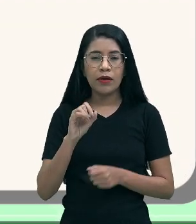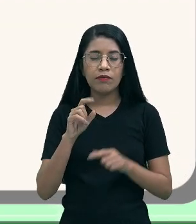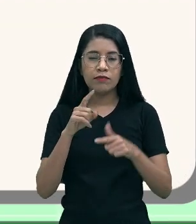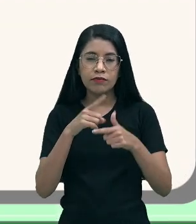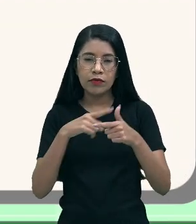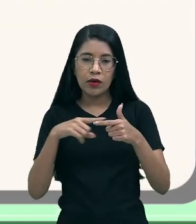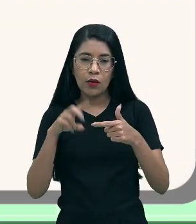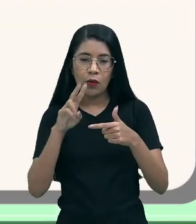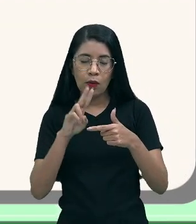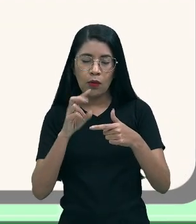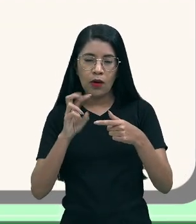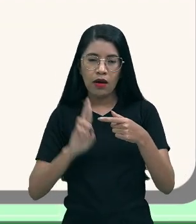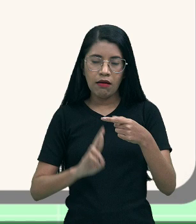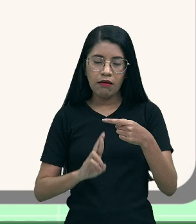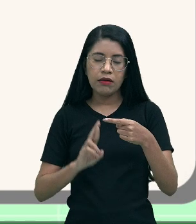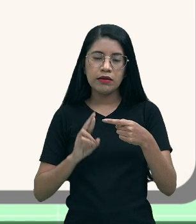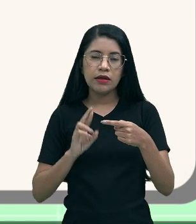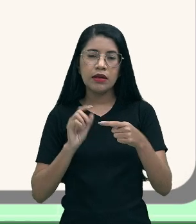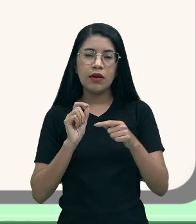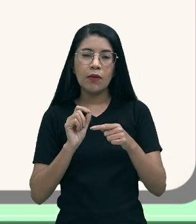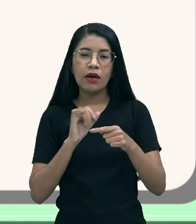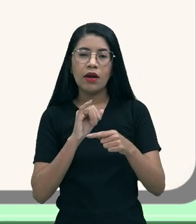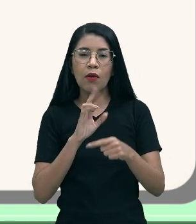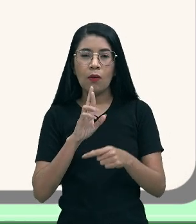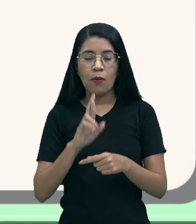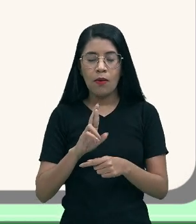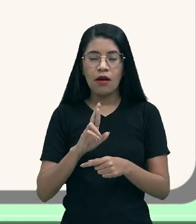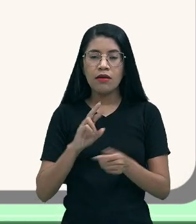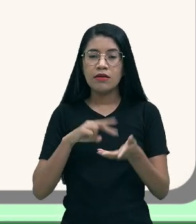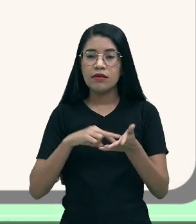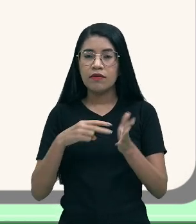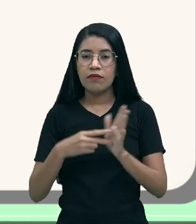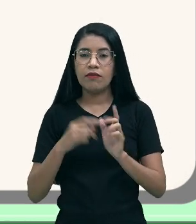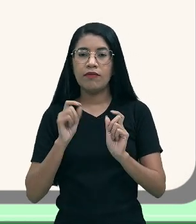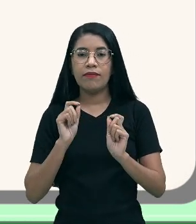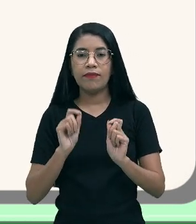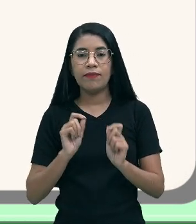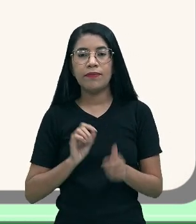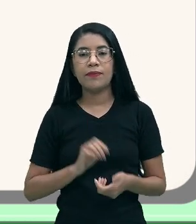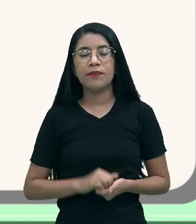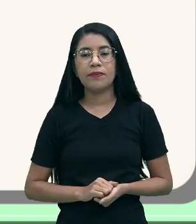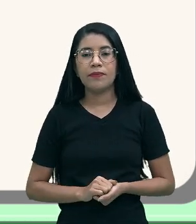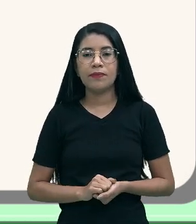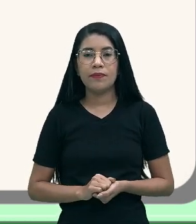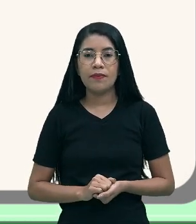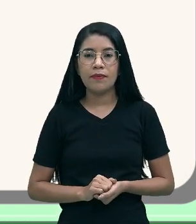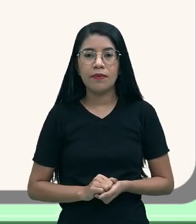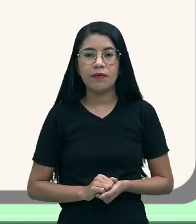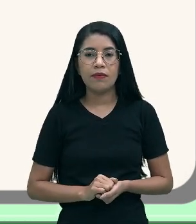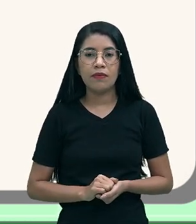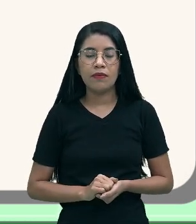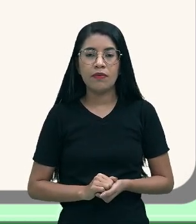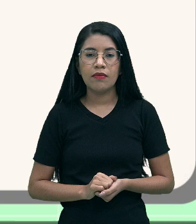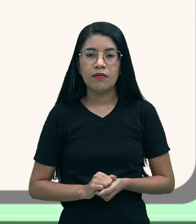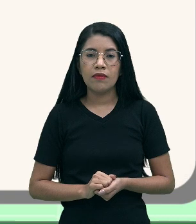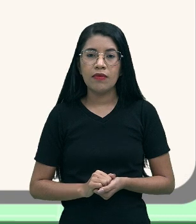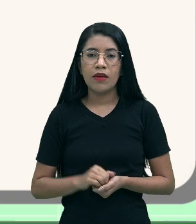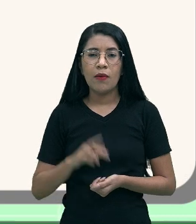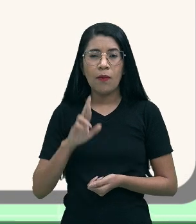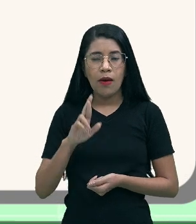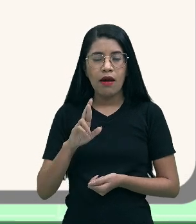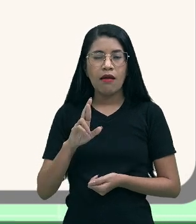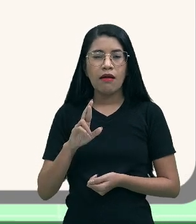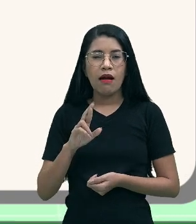R, onde esse R aqui, ó, que aparece na equação, é justamente a